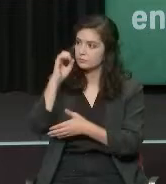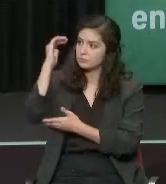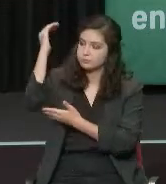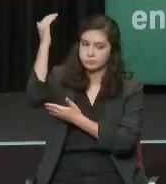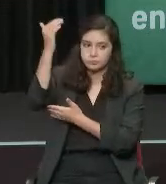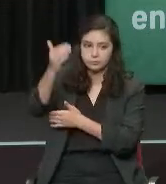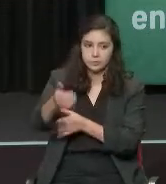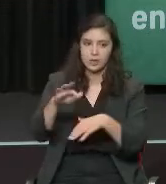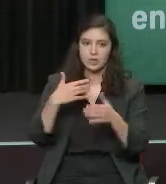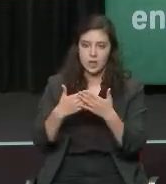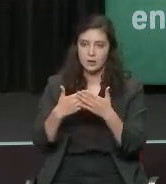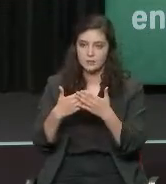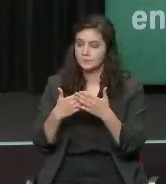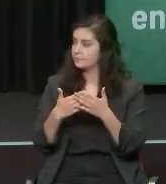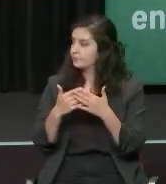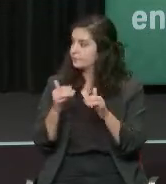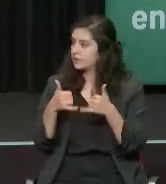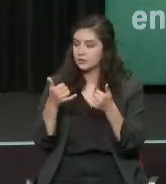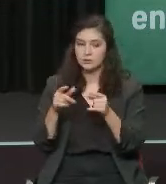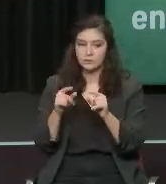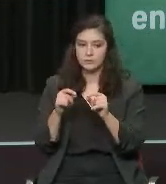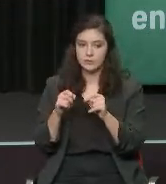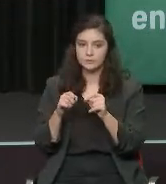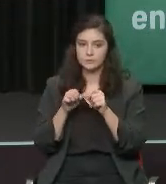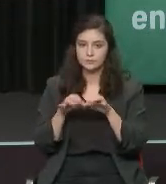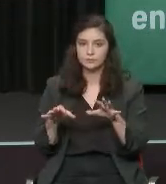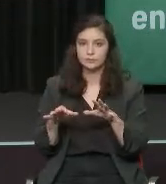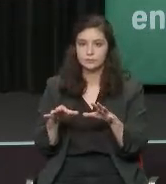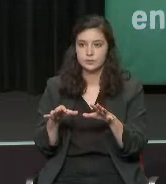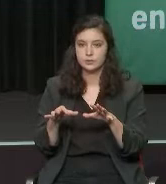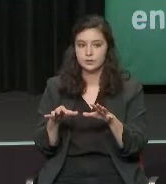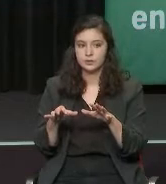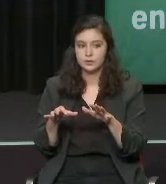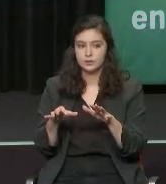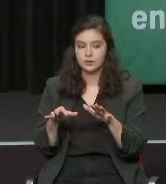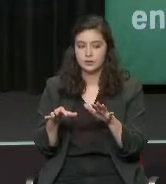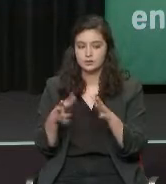pressão atmosférica e tem